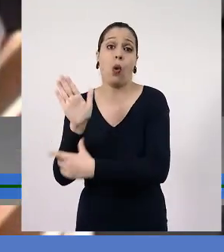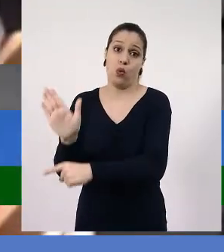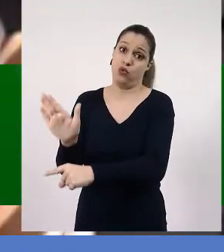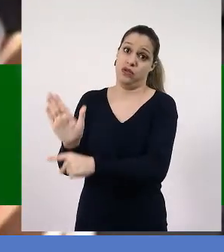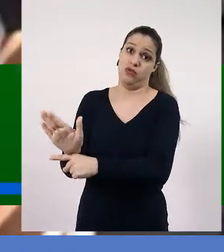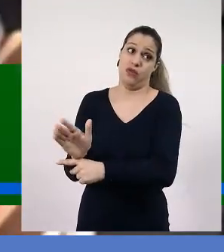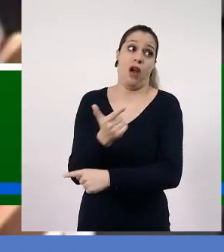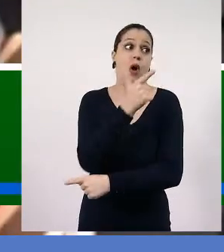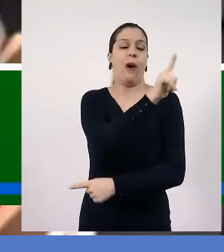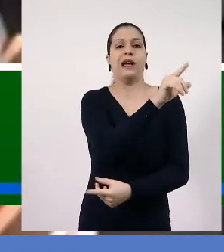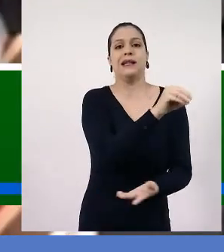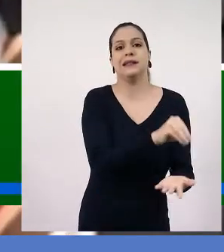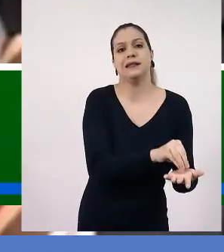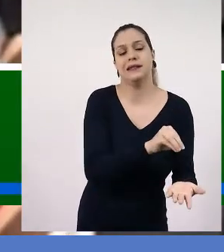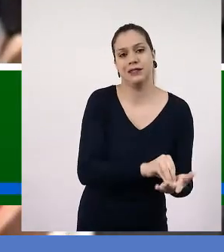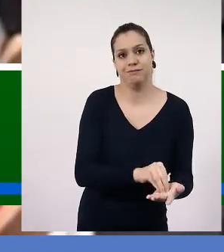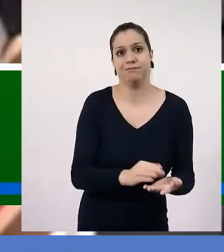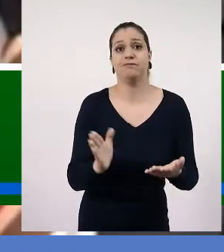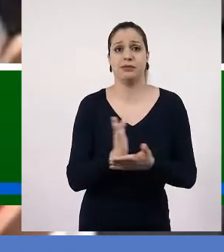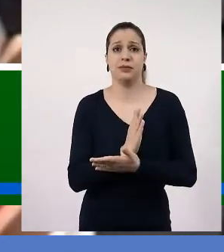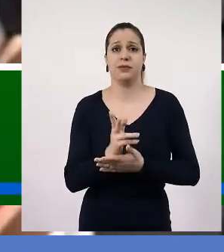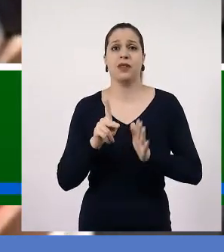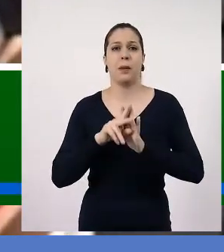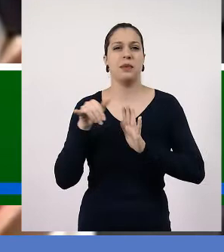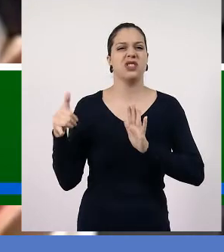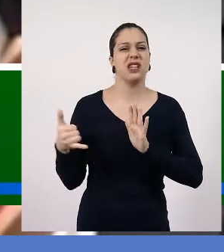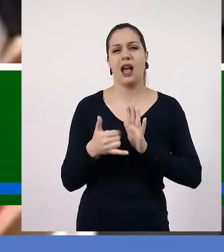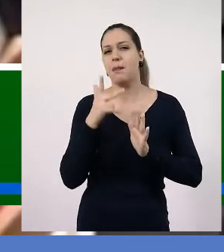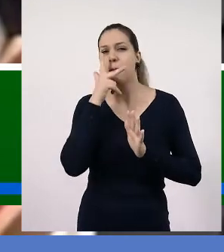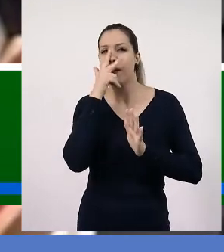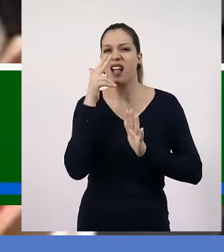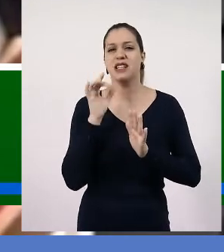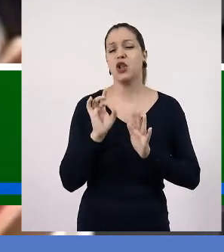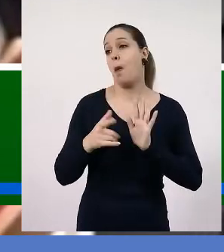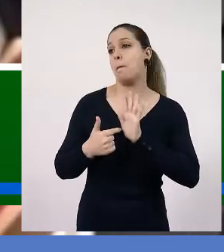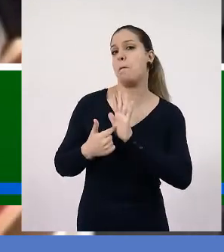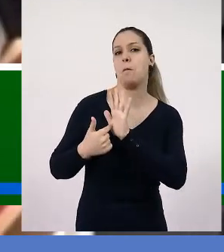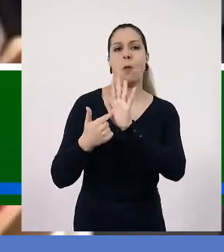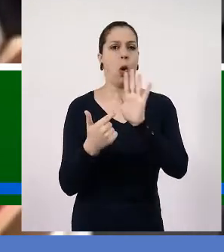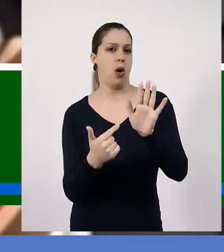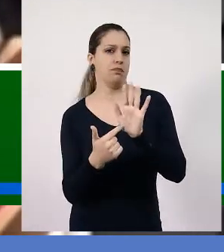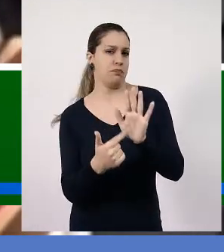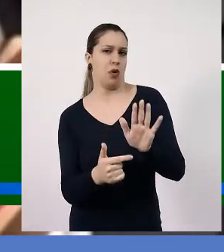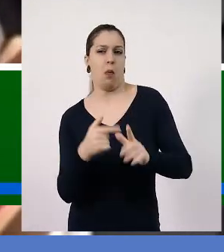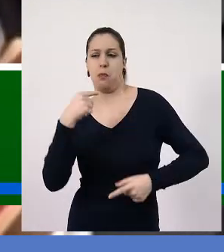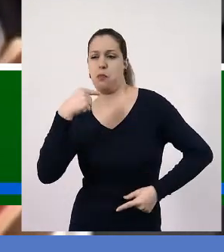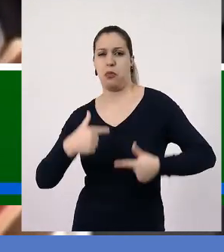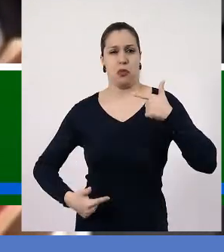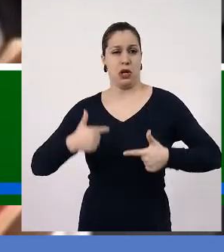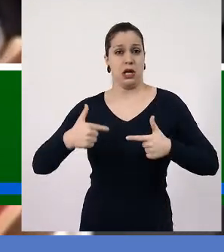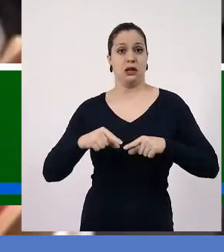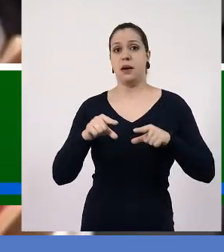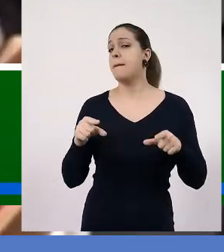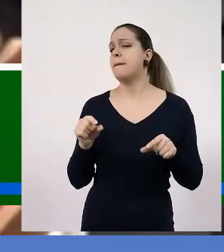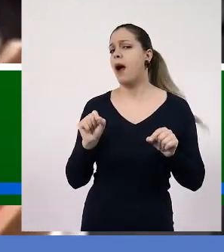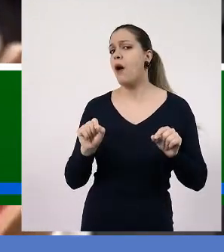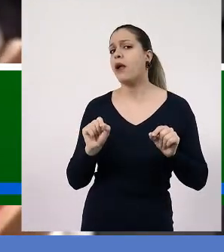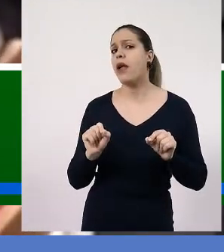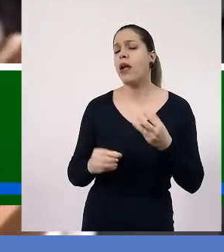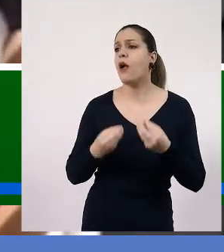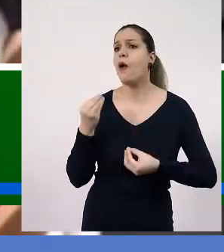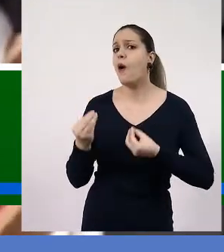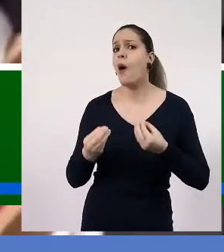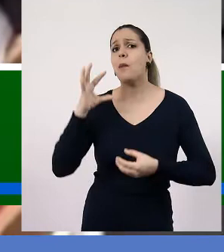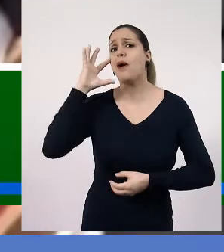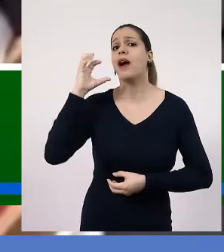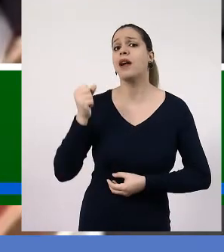às vezes projetos que eu digo até politiqueiros, porque às vezes você quer atender um segmento, você acaba apresentando um projeto, mas você não tem a dimensão